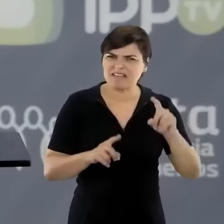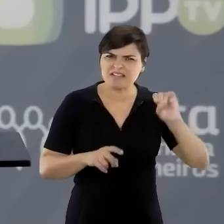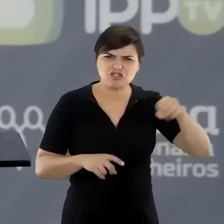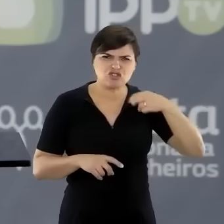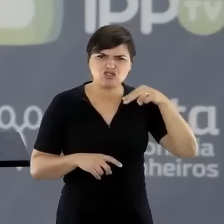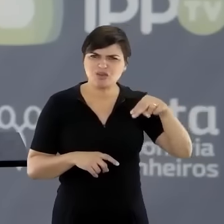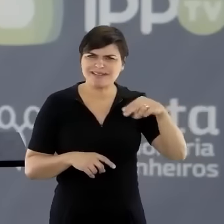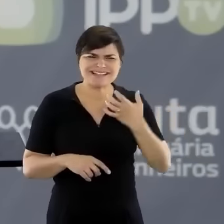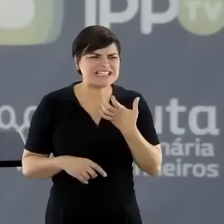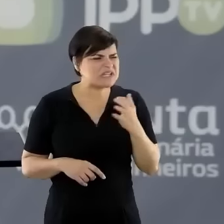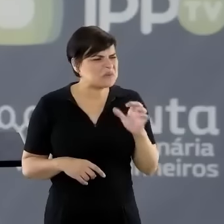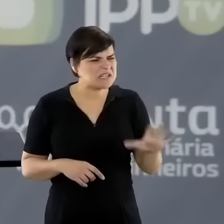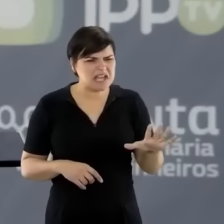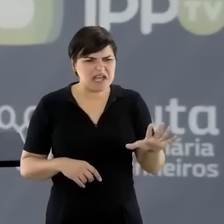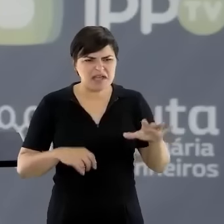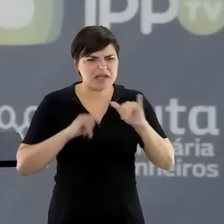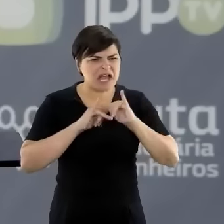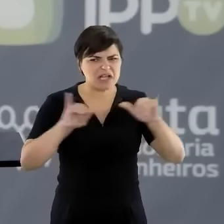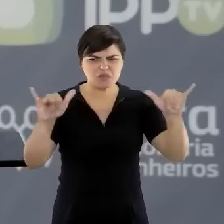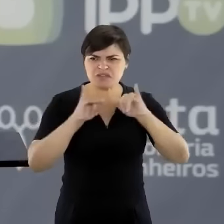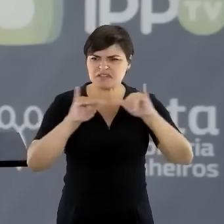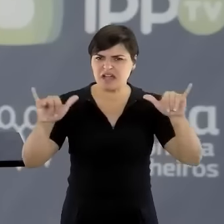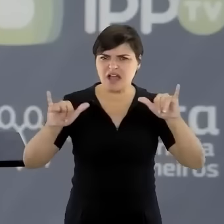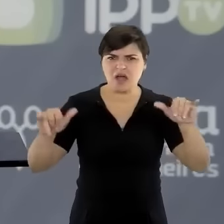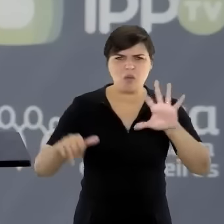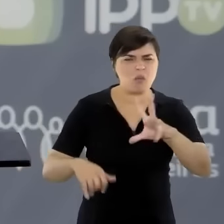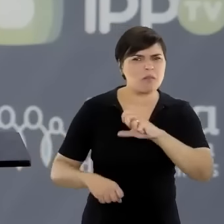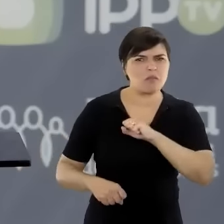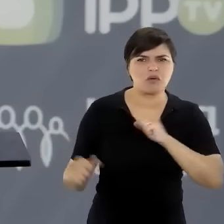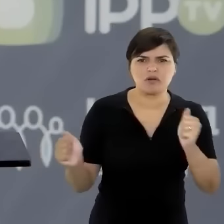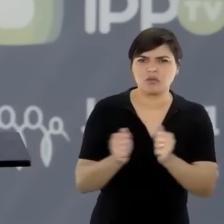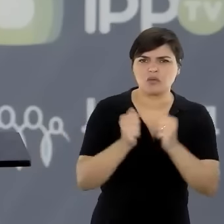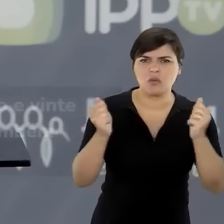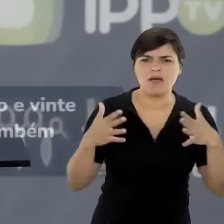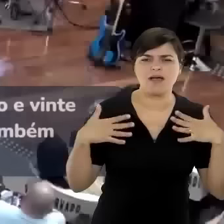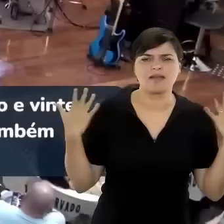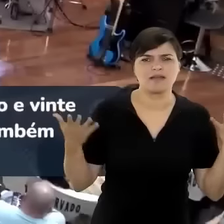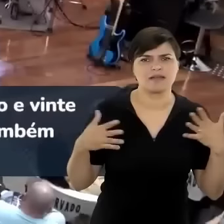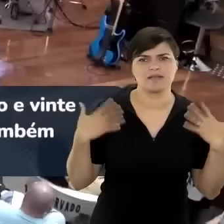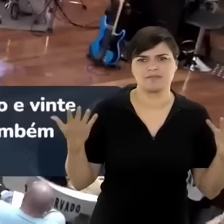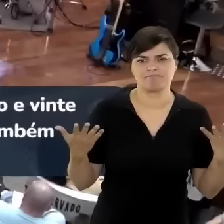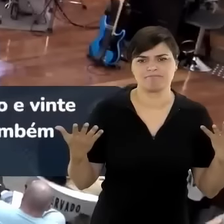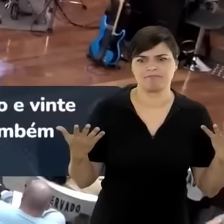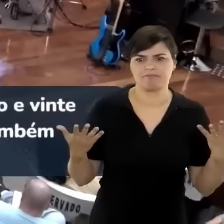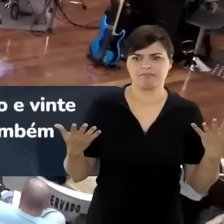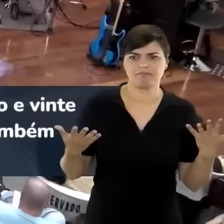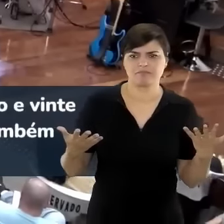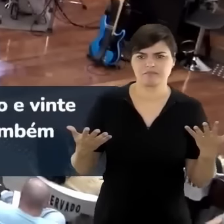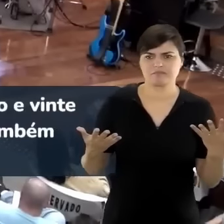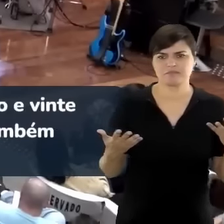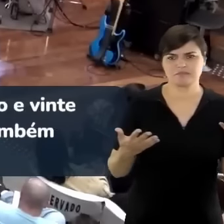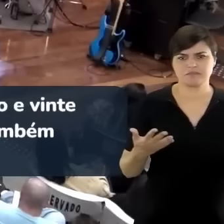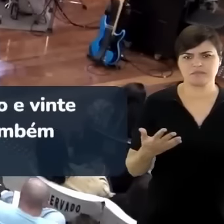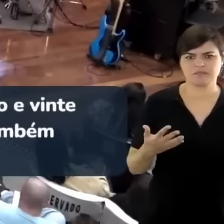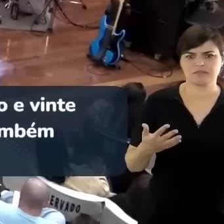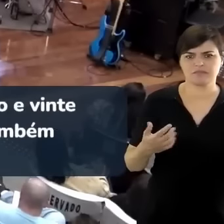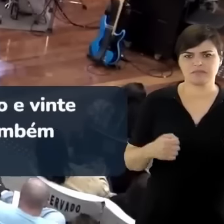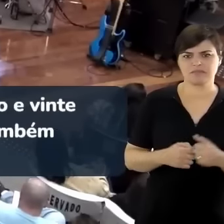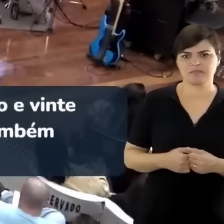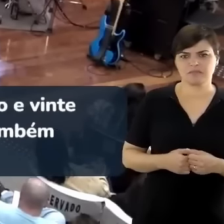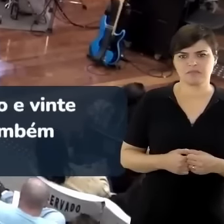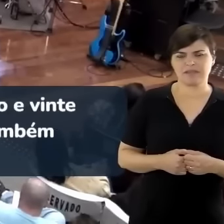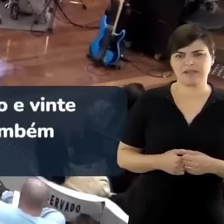amor com alegria Versículo 11 toda a igreja comigo e não é eu de ter compaixão